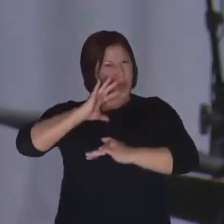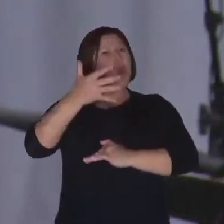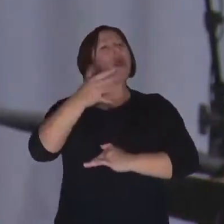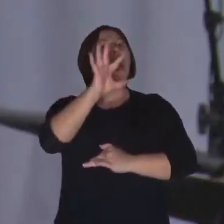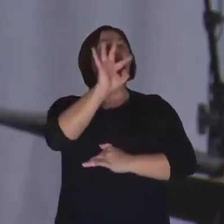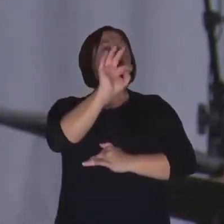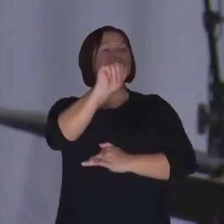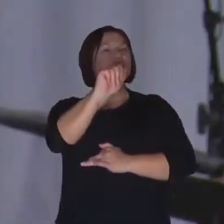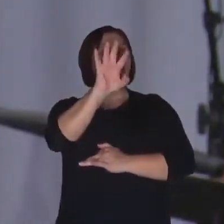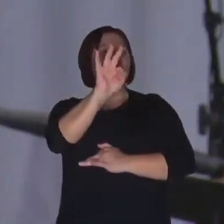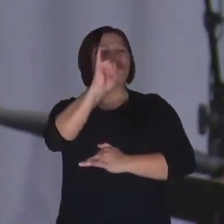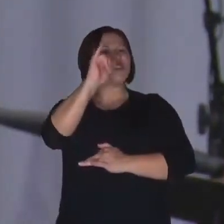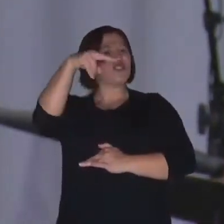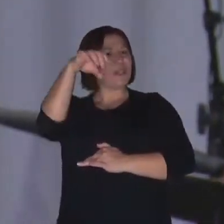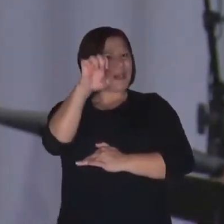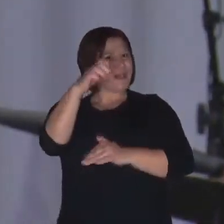Ouse ir além.